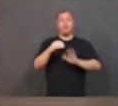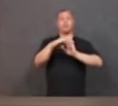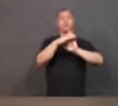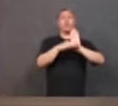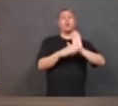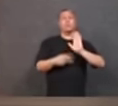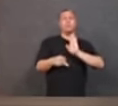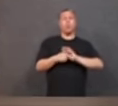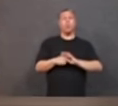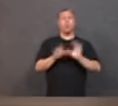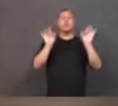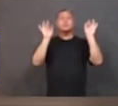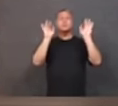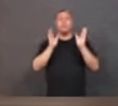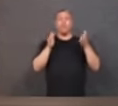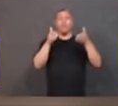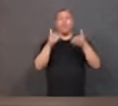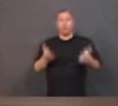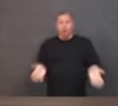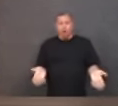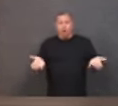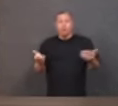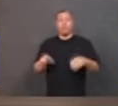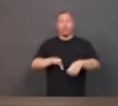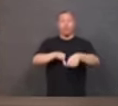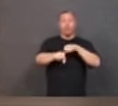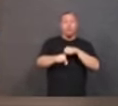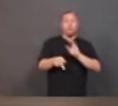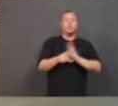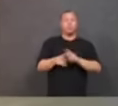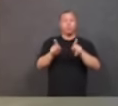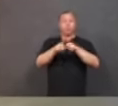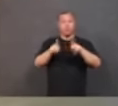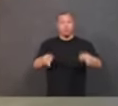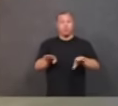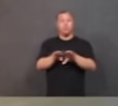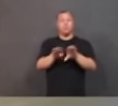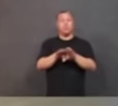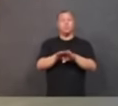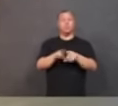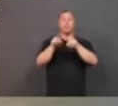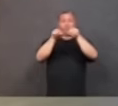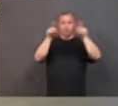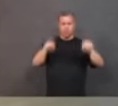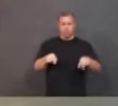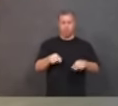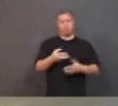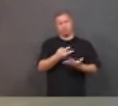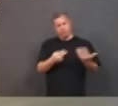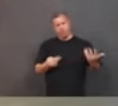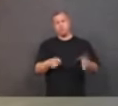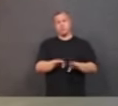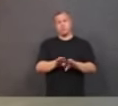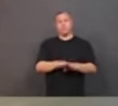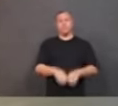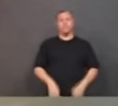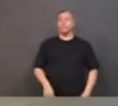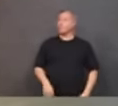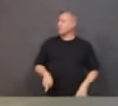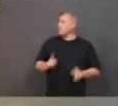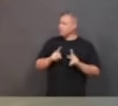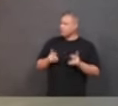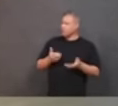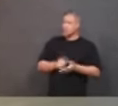à formação de docentes e técnicos administrativos da UFO que contemplem essa... Dentre outros. Professor Elvésio. Bom,